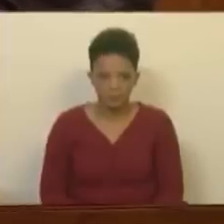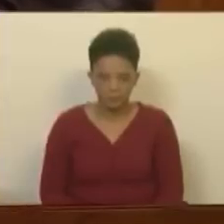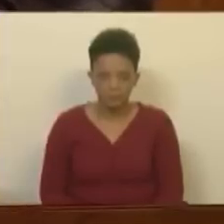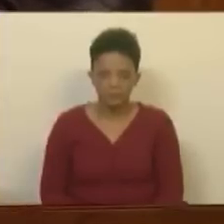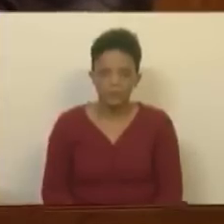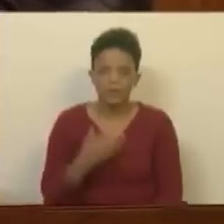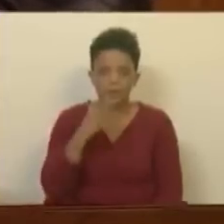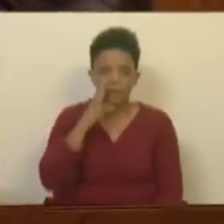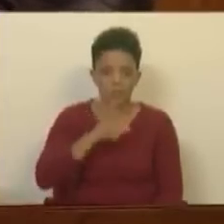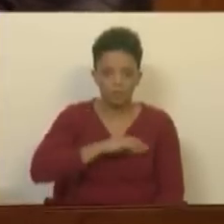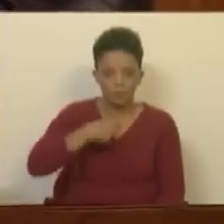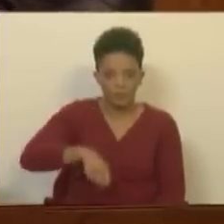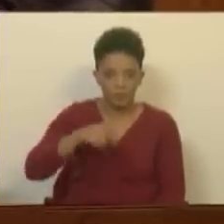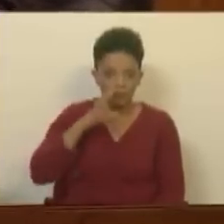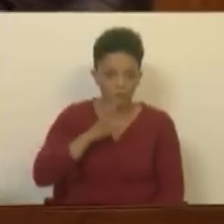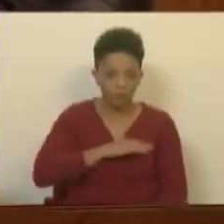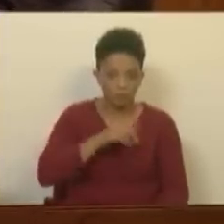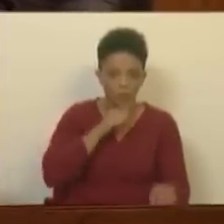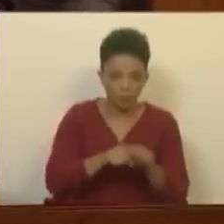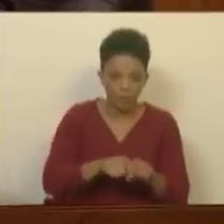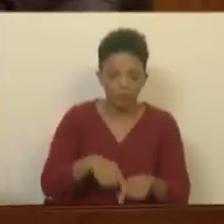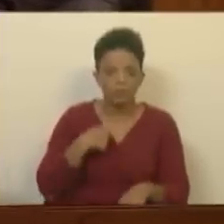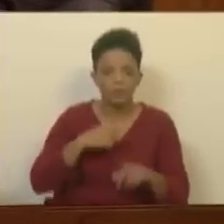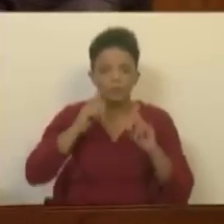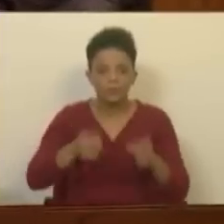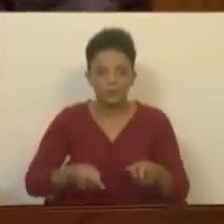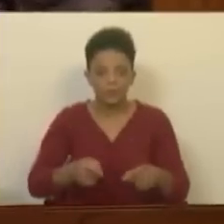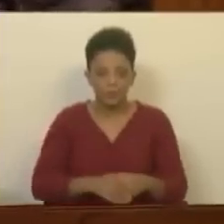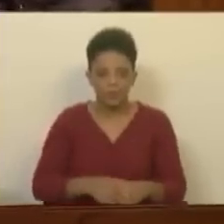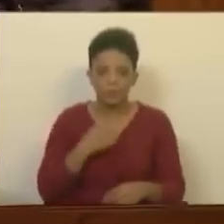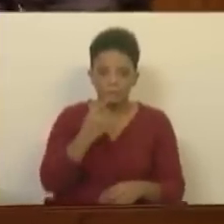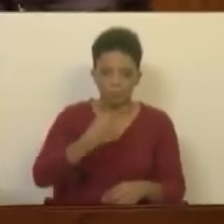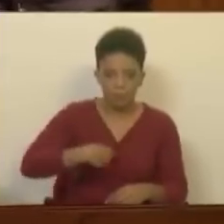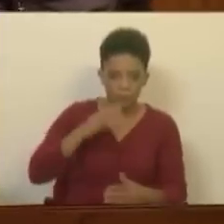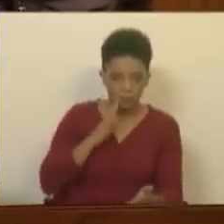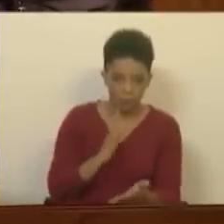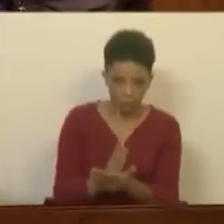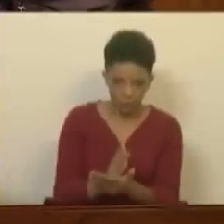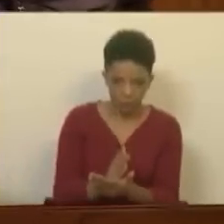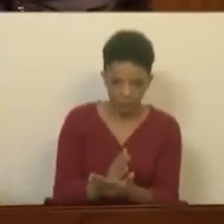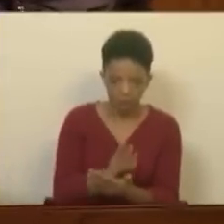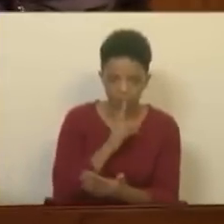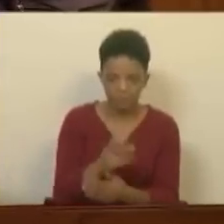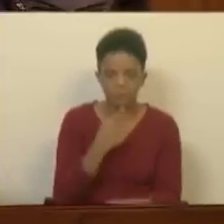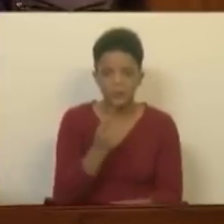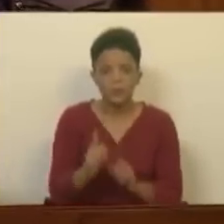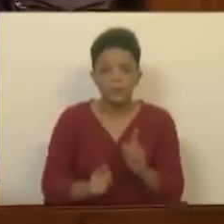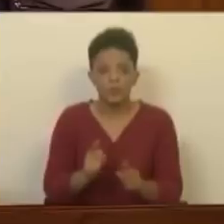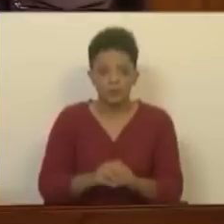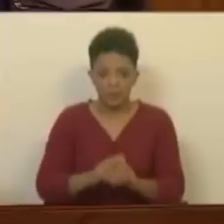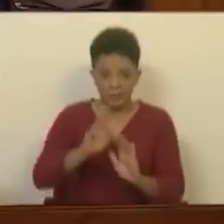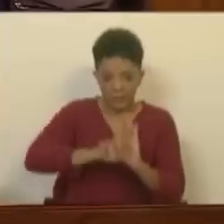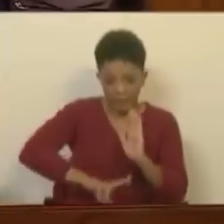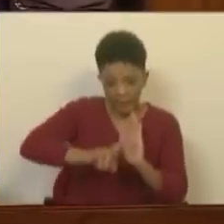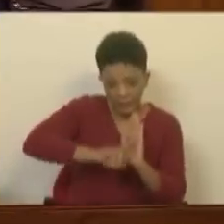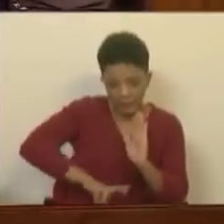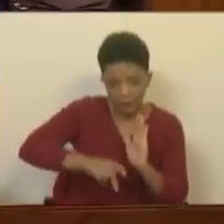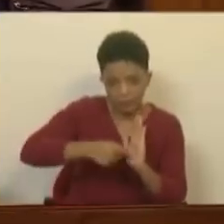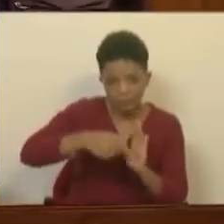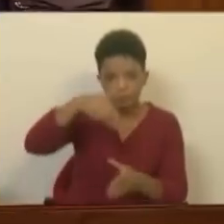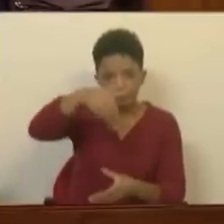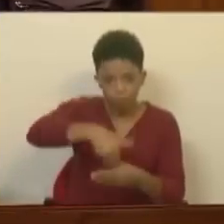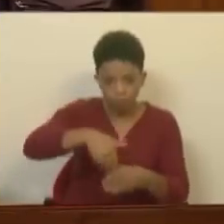Muito obrigado senhor deputados não me permite Vou começar já Pela Última Questão para dizer o seguinte as regras que foram